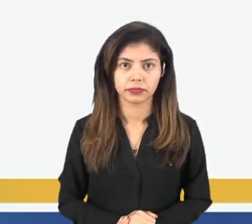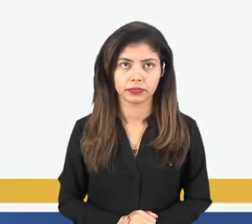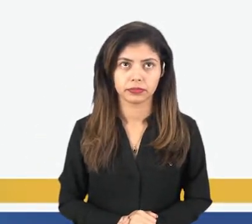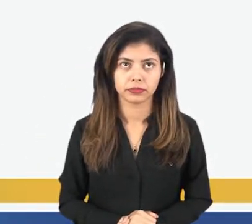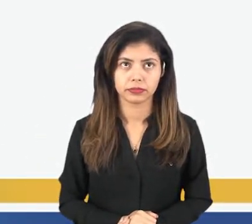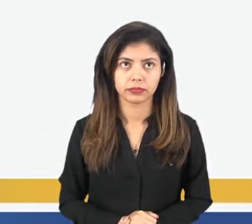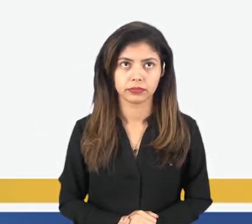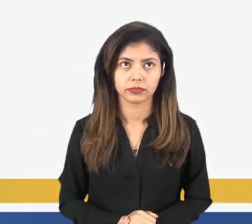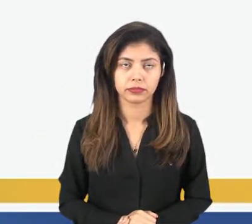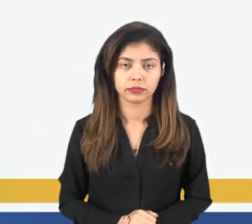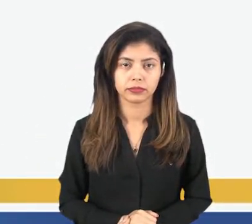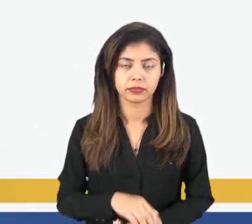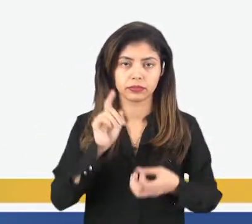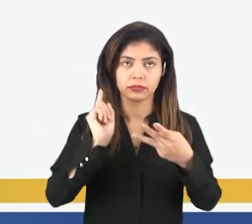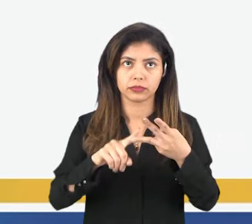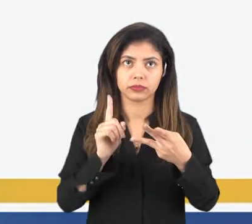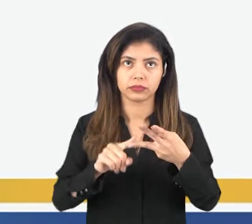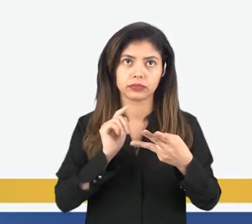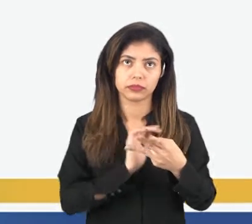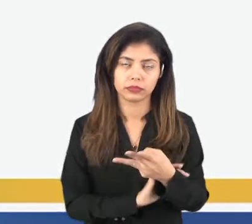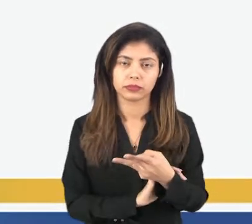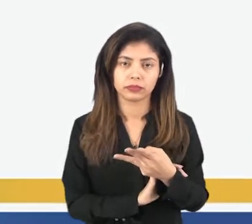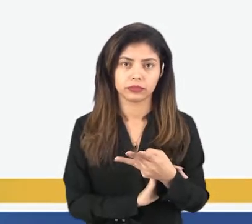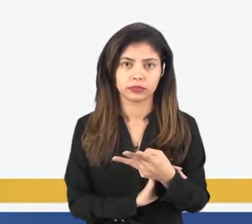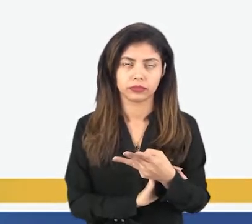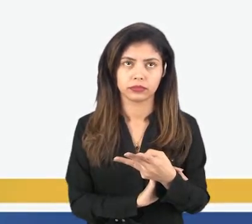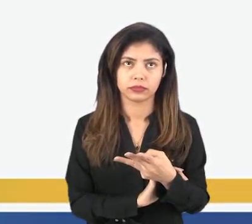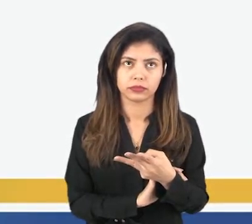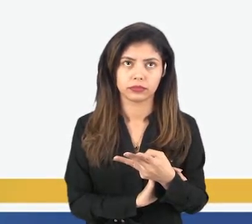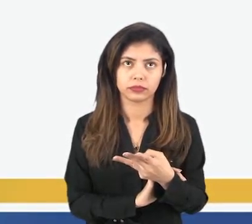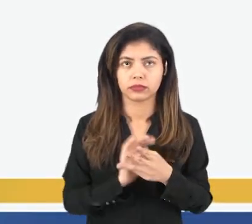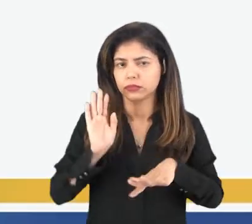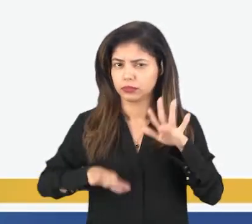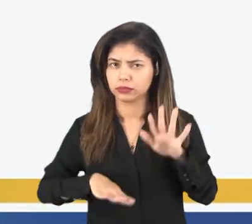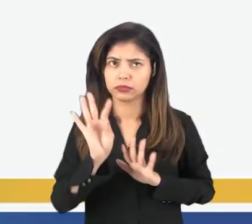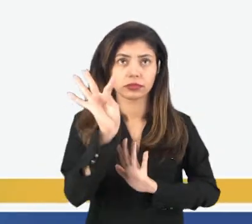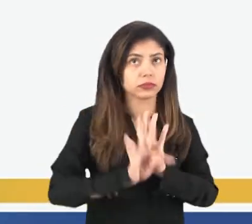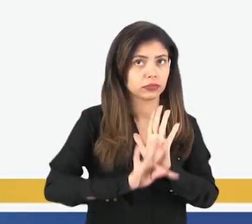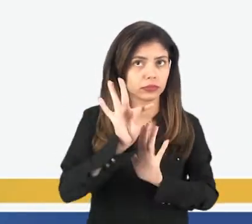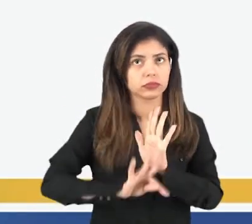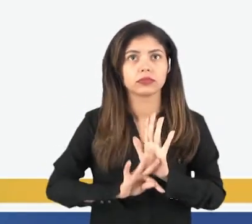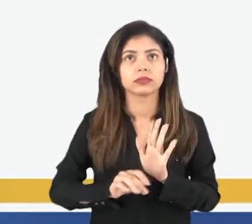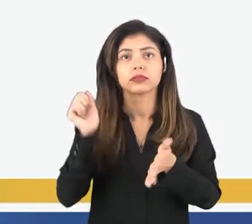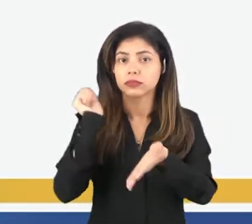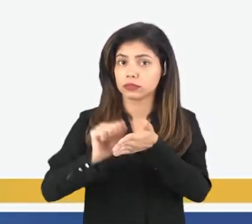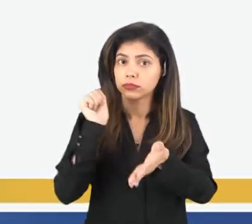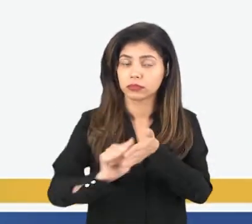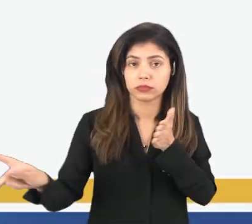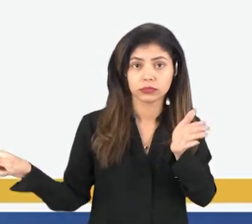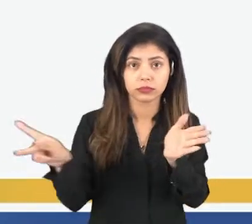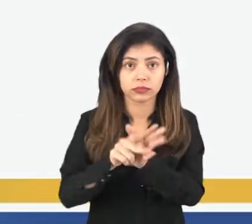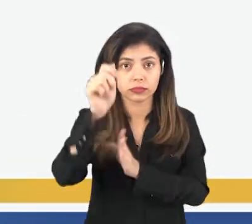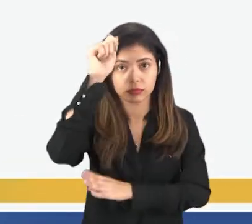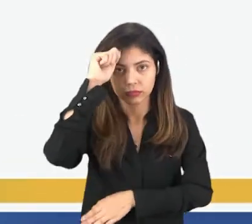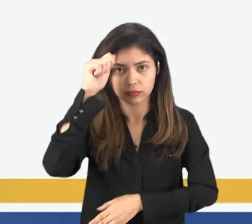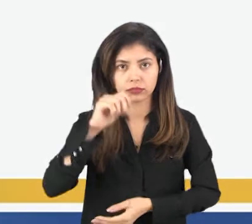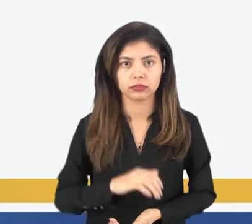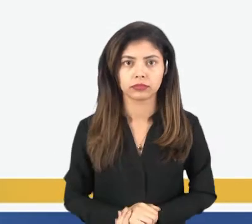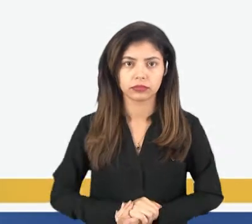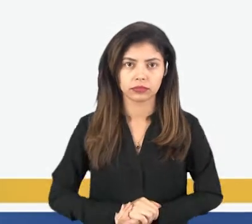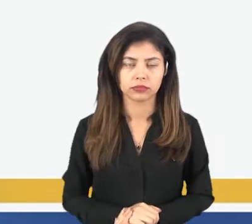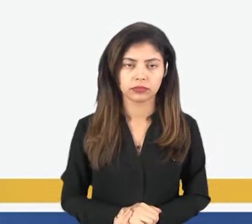pessoa usados aí. Terceira característica, ó. Normalmente os textos são assinados pelo